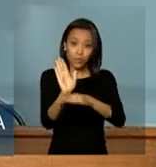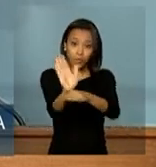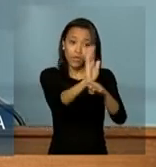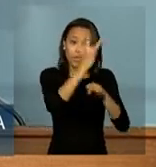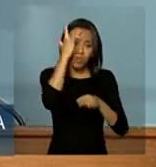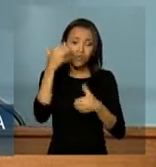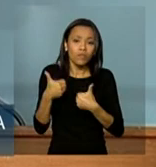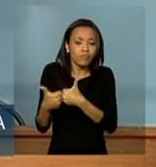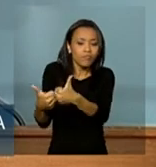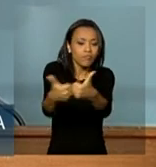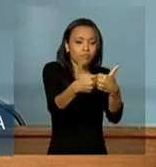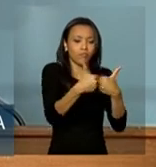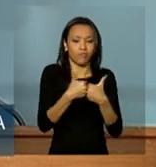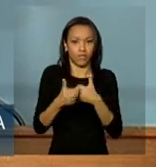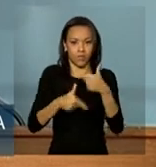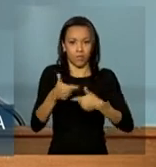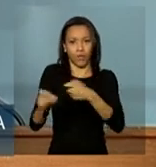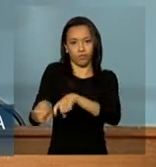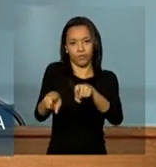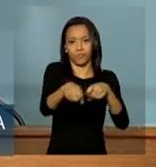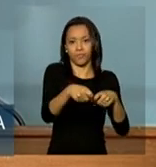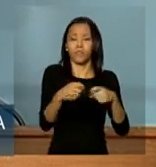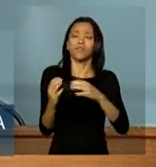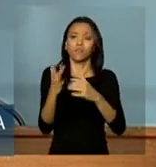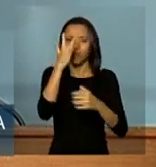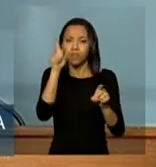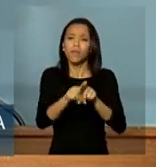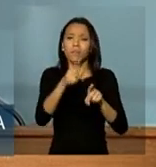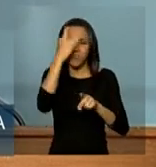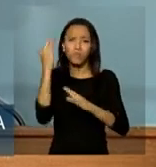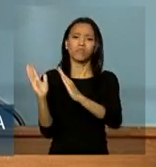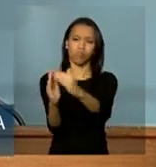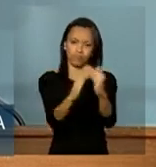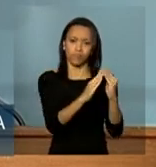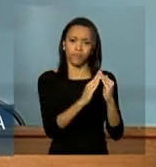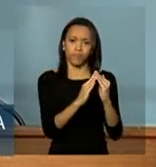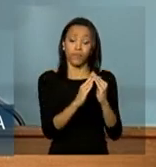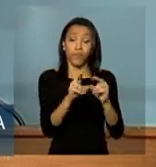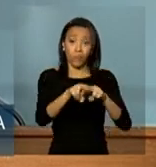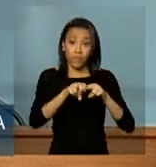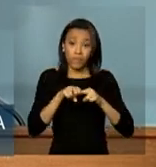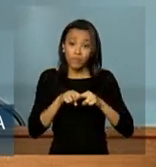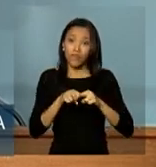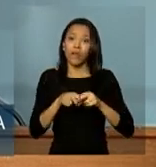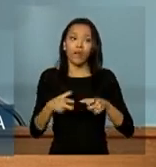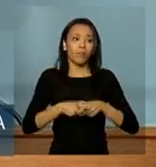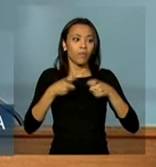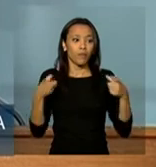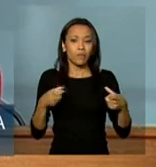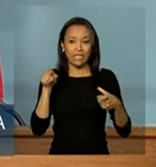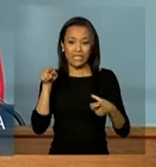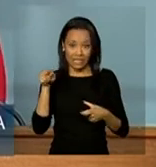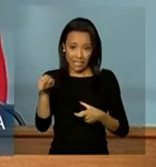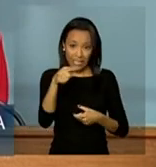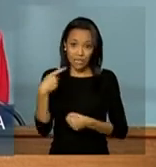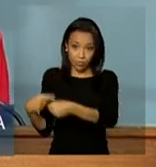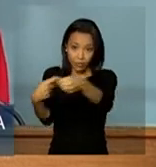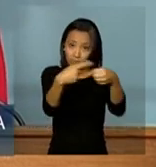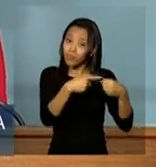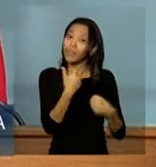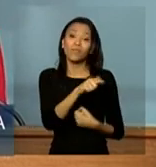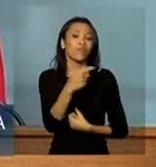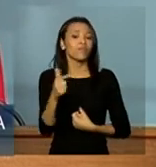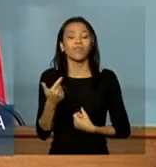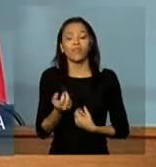região. Por isso, muitos desses municípios não têm condições de comprar nas condições que